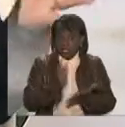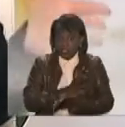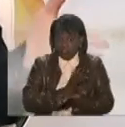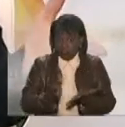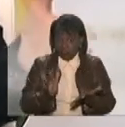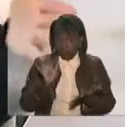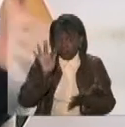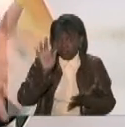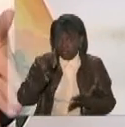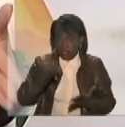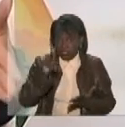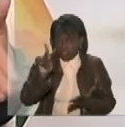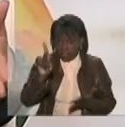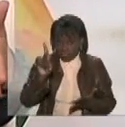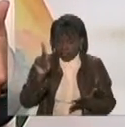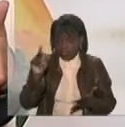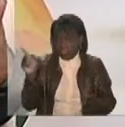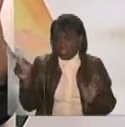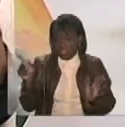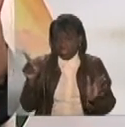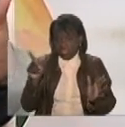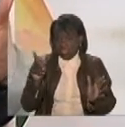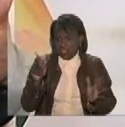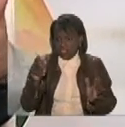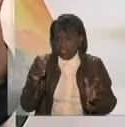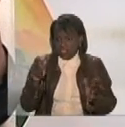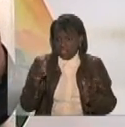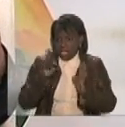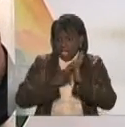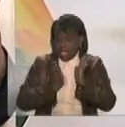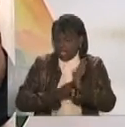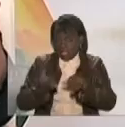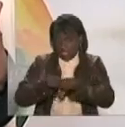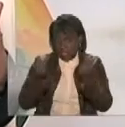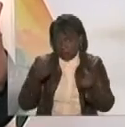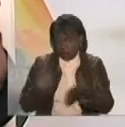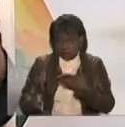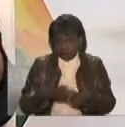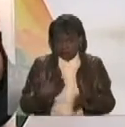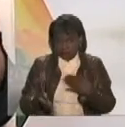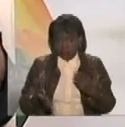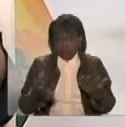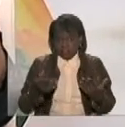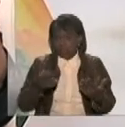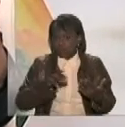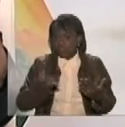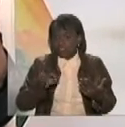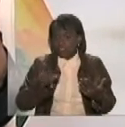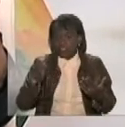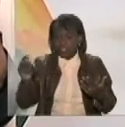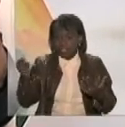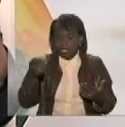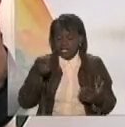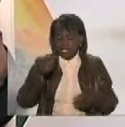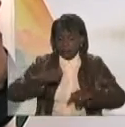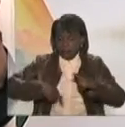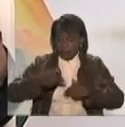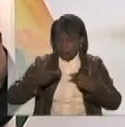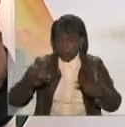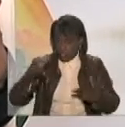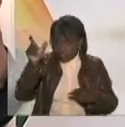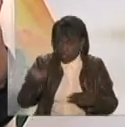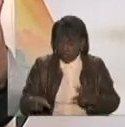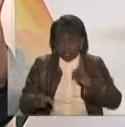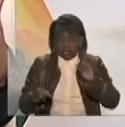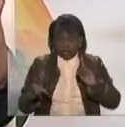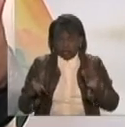algumas meninas do funk, elas são quebra de paradigma. Elas não estão ali no lugar de